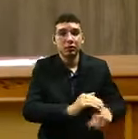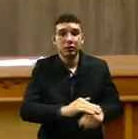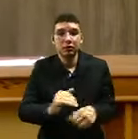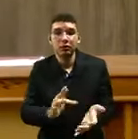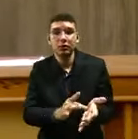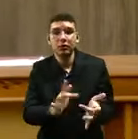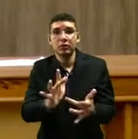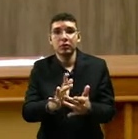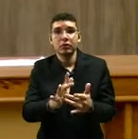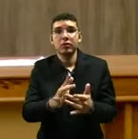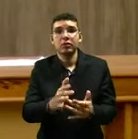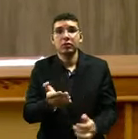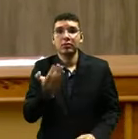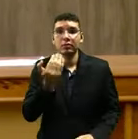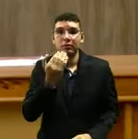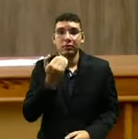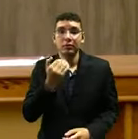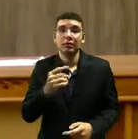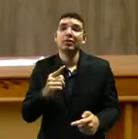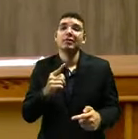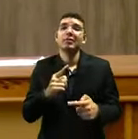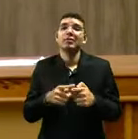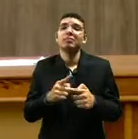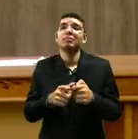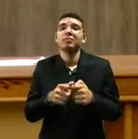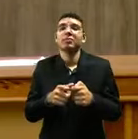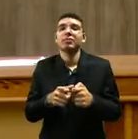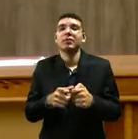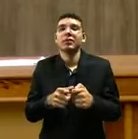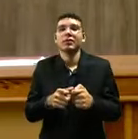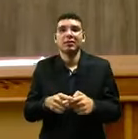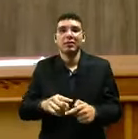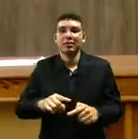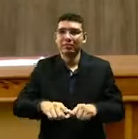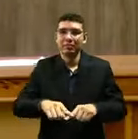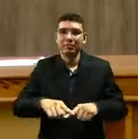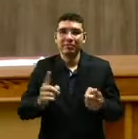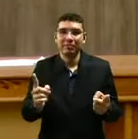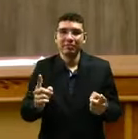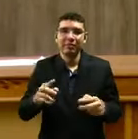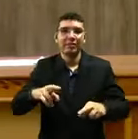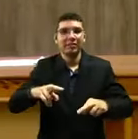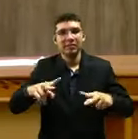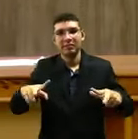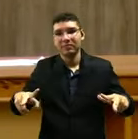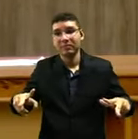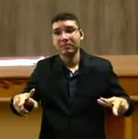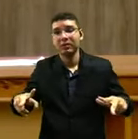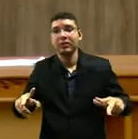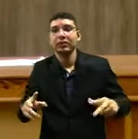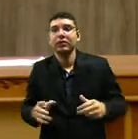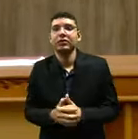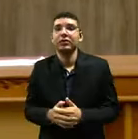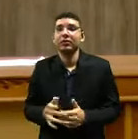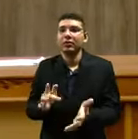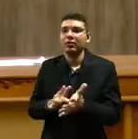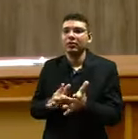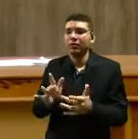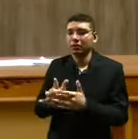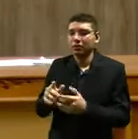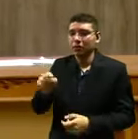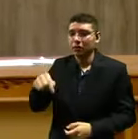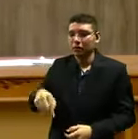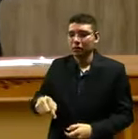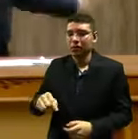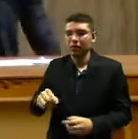mas naquele dia Jesus calou a boca dele eu entrei na tua casa tu não me deste um beijo tu não me deste óleo e